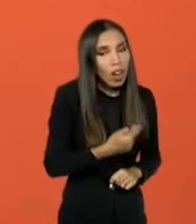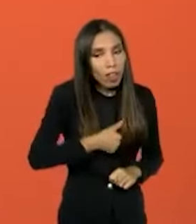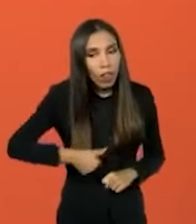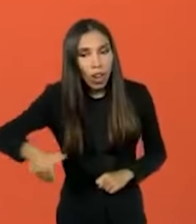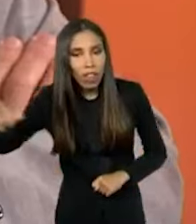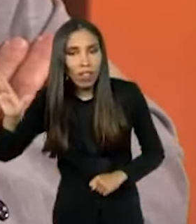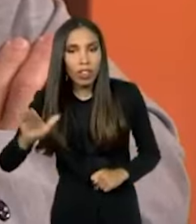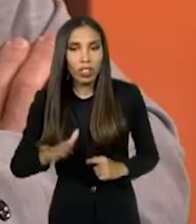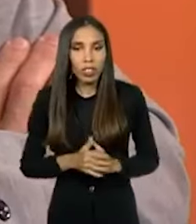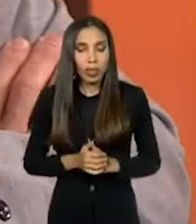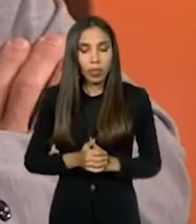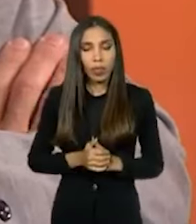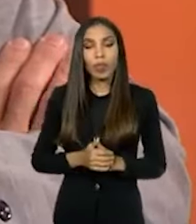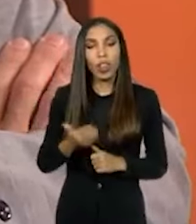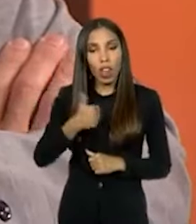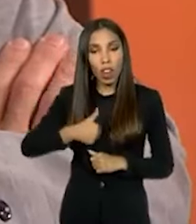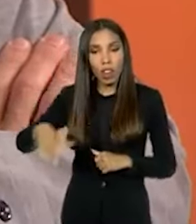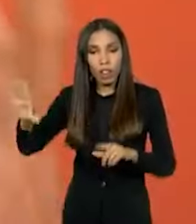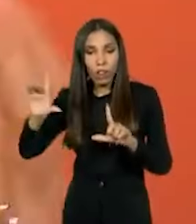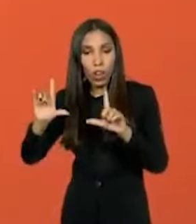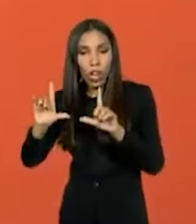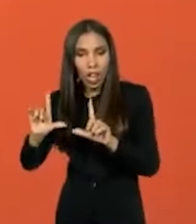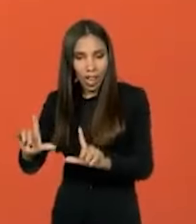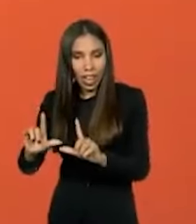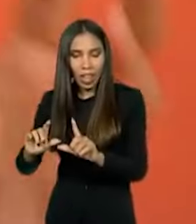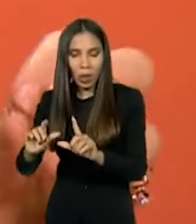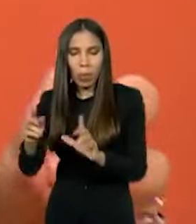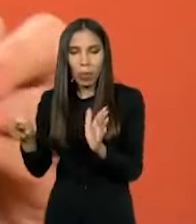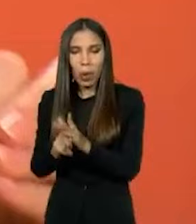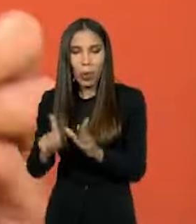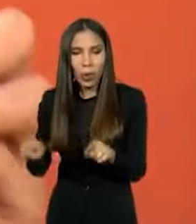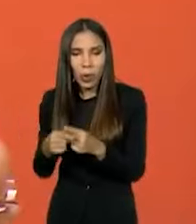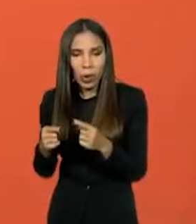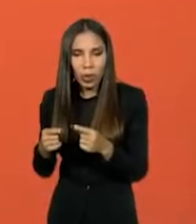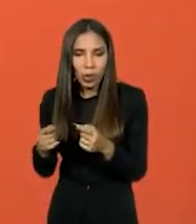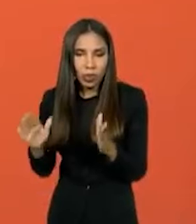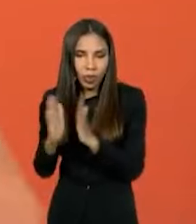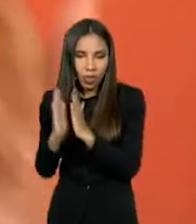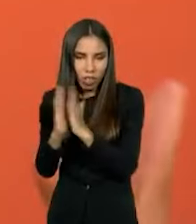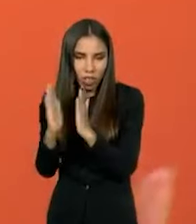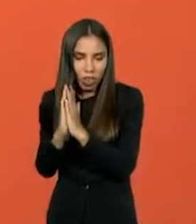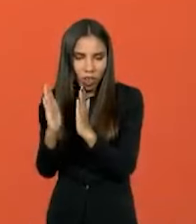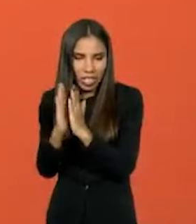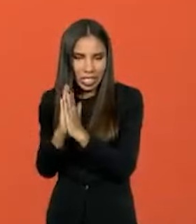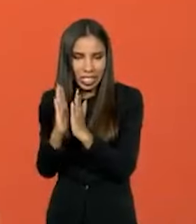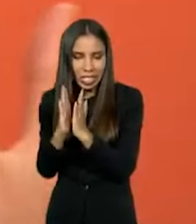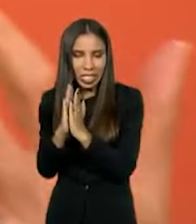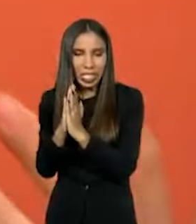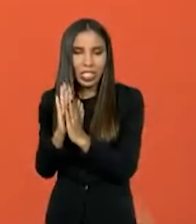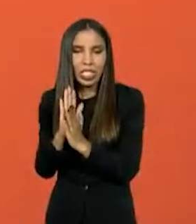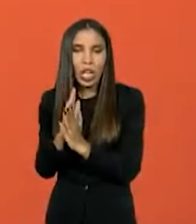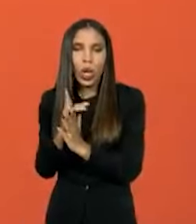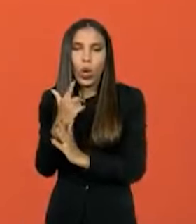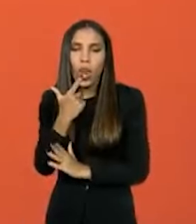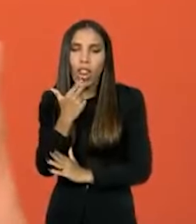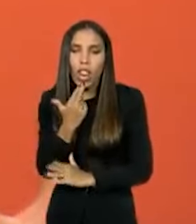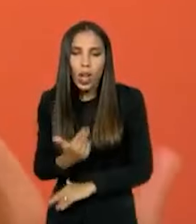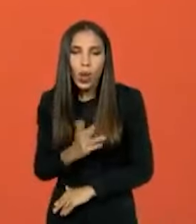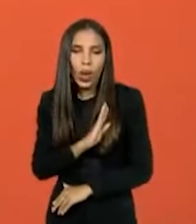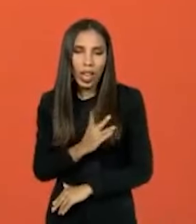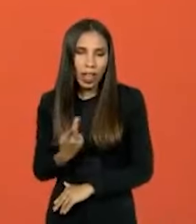levar e ele levou e assim eu fui tudo cada detalhezinho ia me enchendo de paz ia me enchendo de de